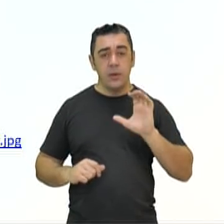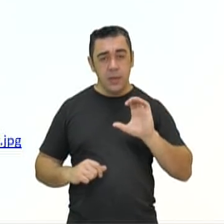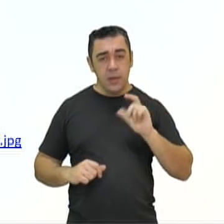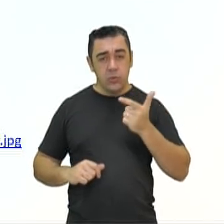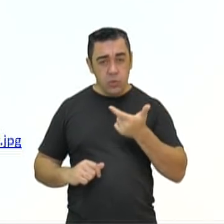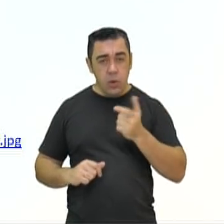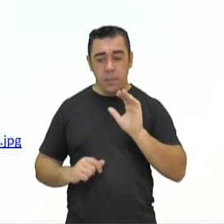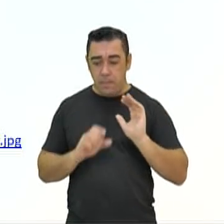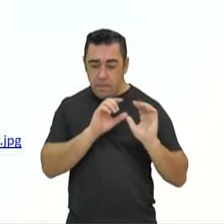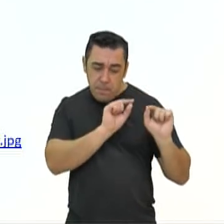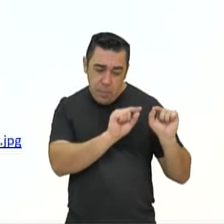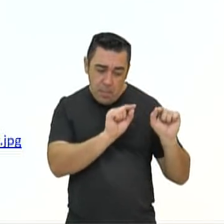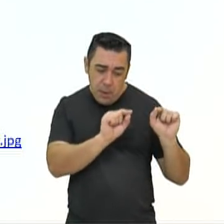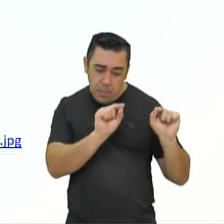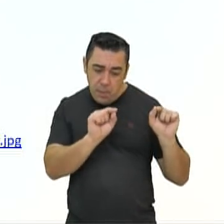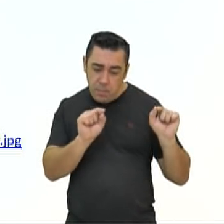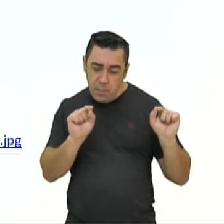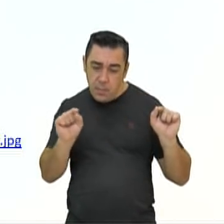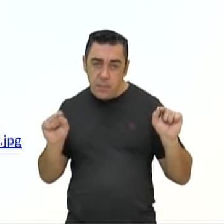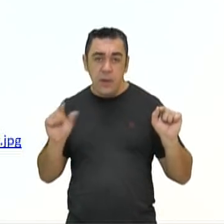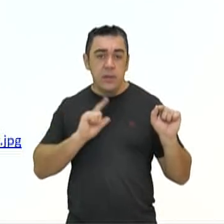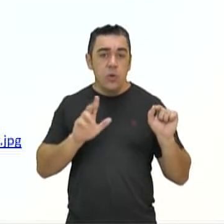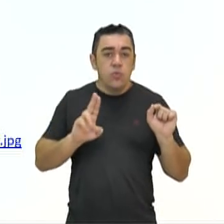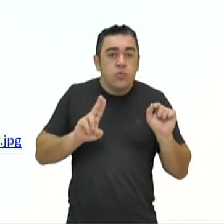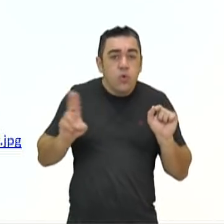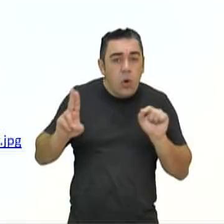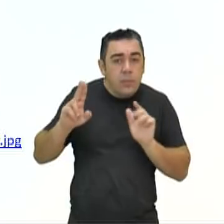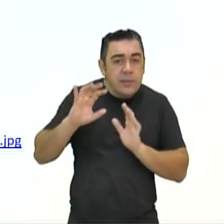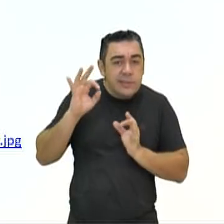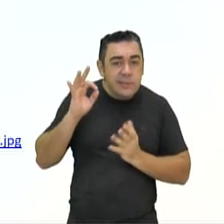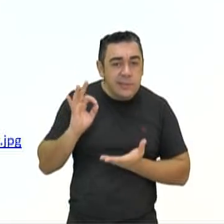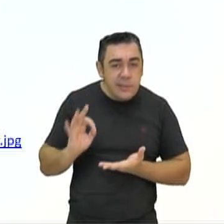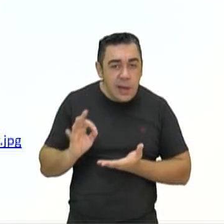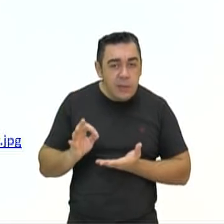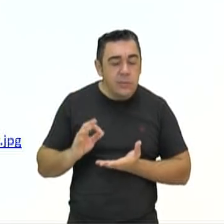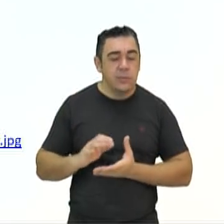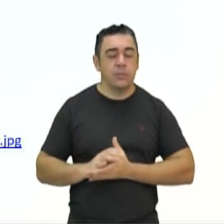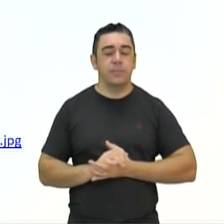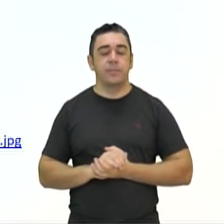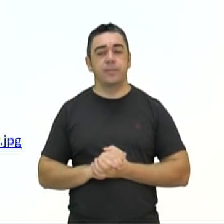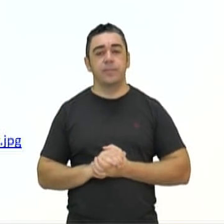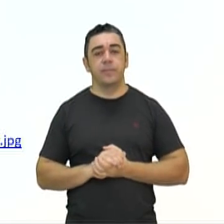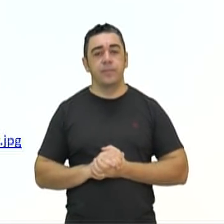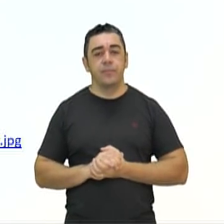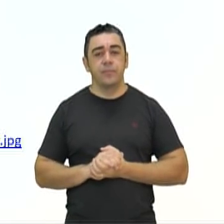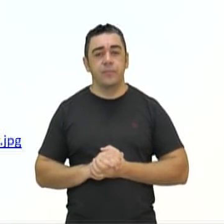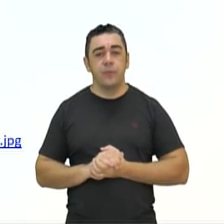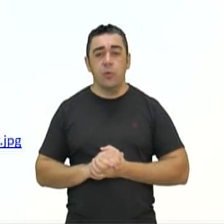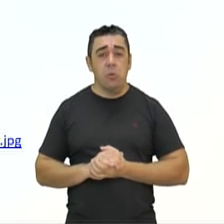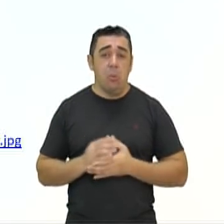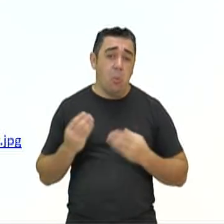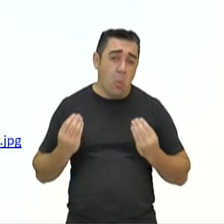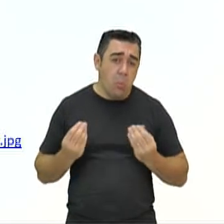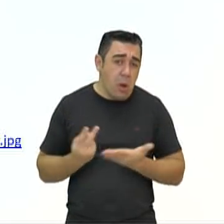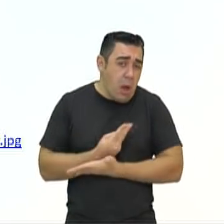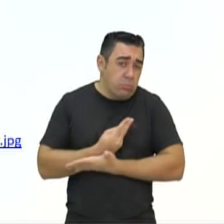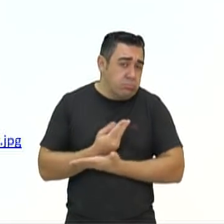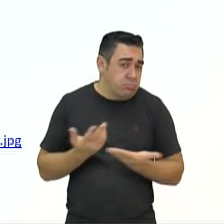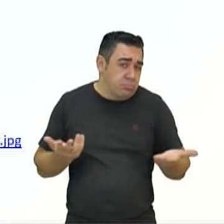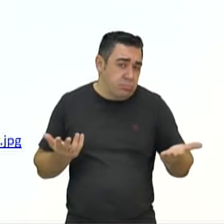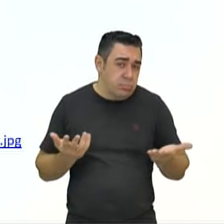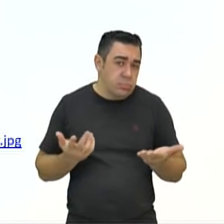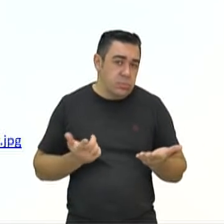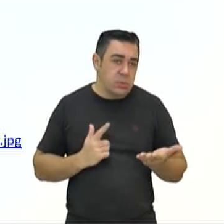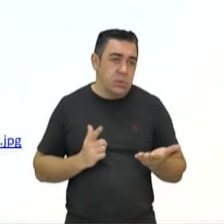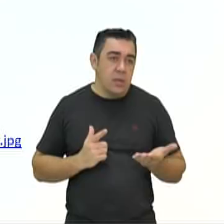cada linha, cada fileira, cada coluna vai ter o seu endereço específico. Né? Então, não tem como você errar. Ó. Tudo